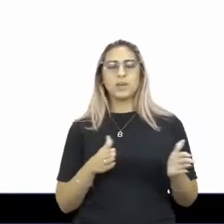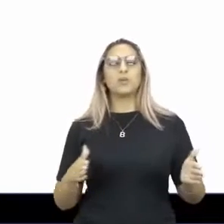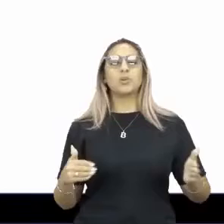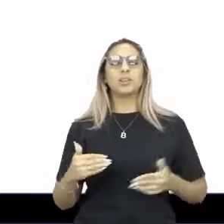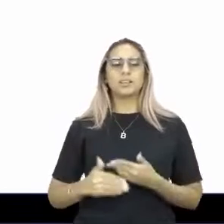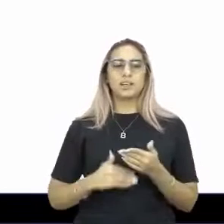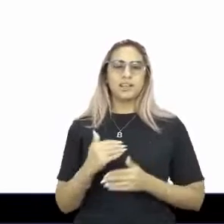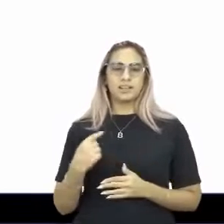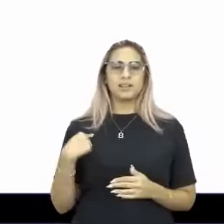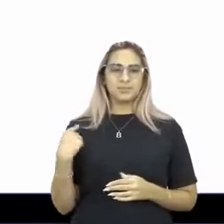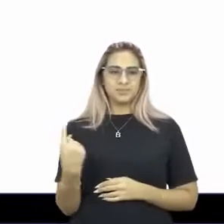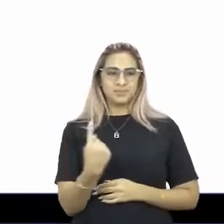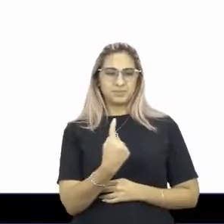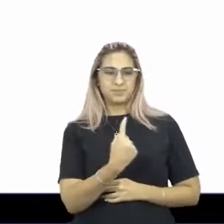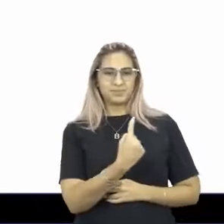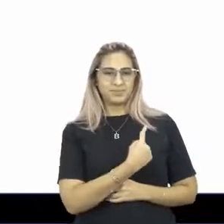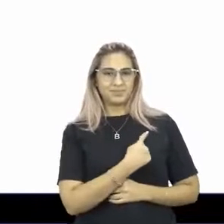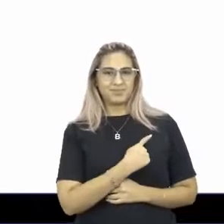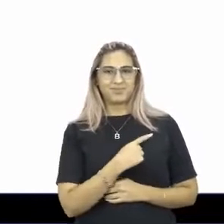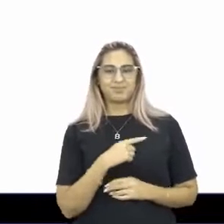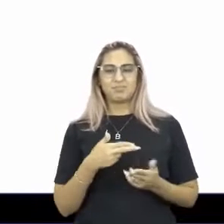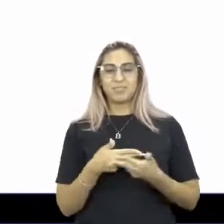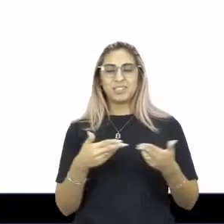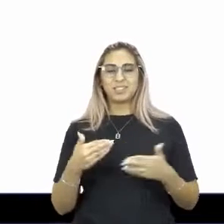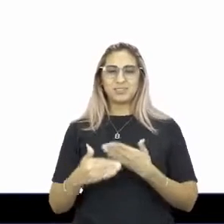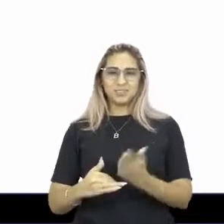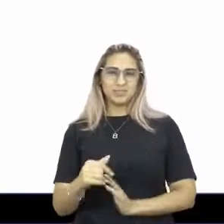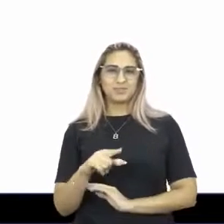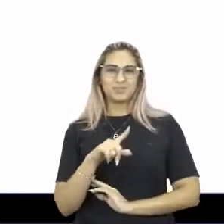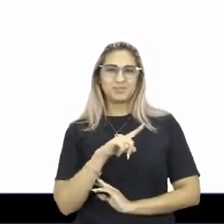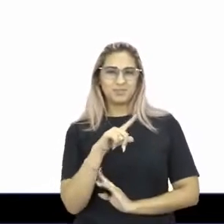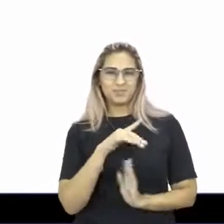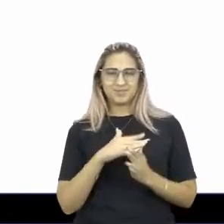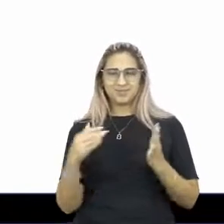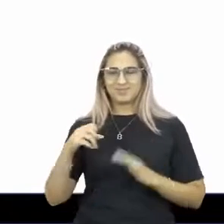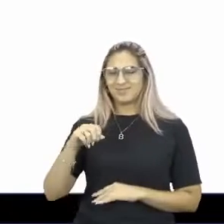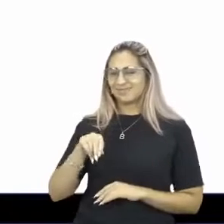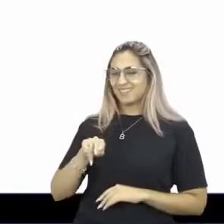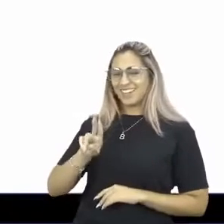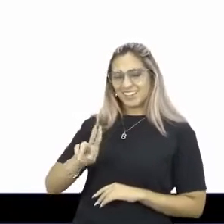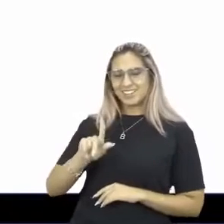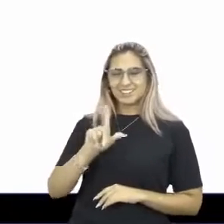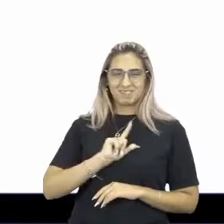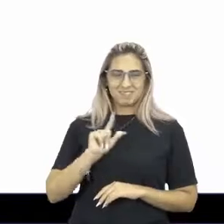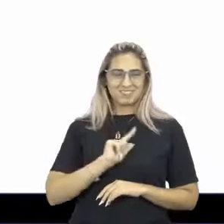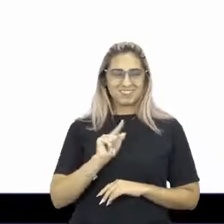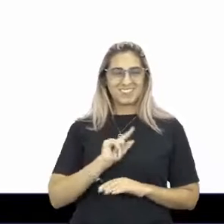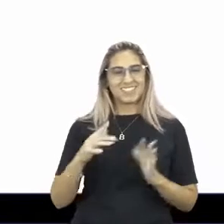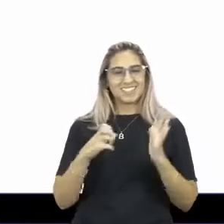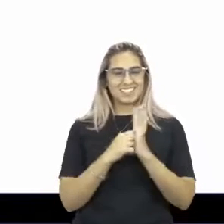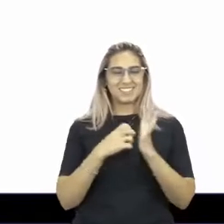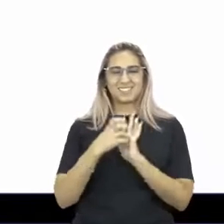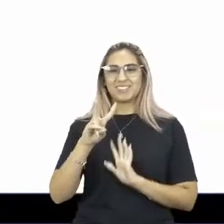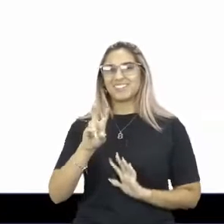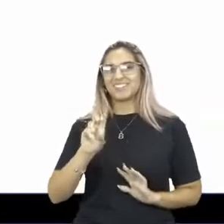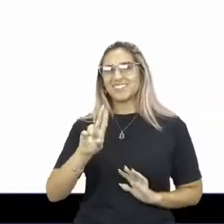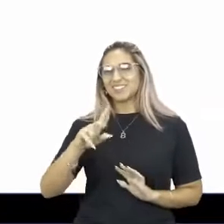inscrição, né? Então ele clica lá, atribuição inicial, ele expande um menu e ele clica em inscrição VUNESP.